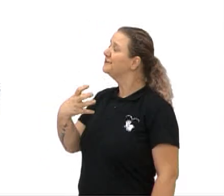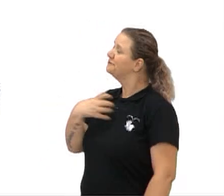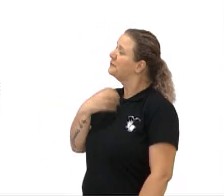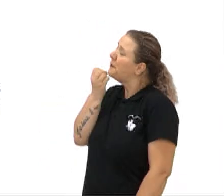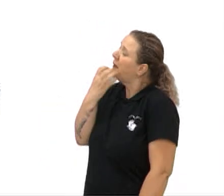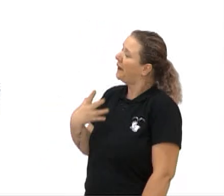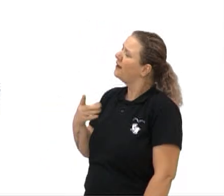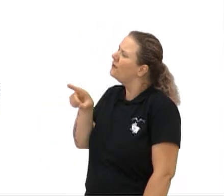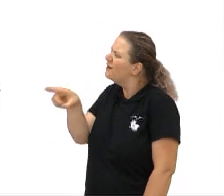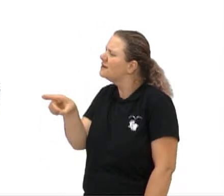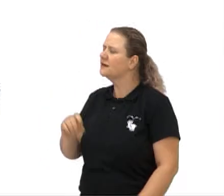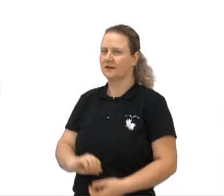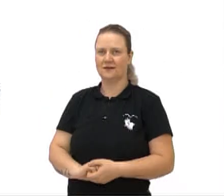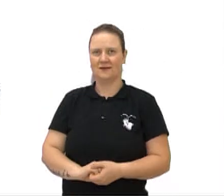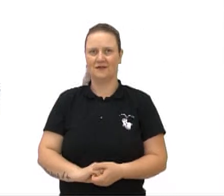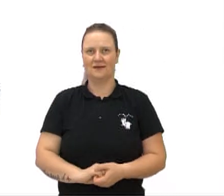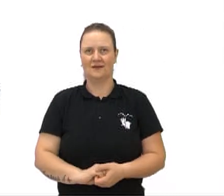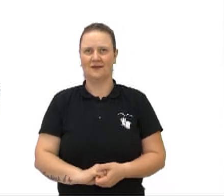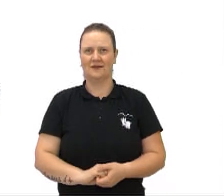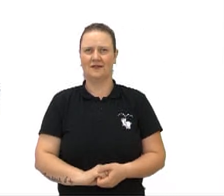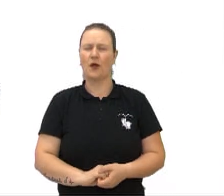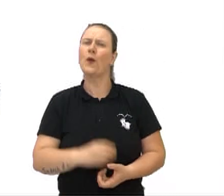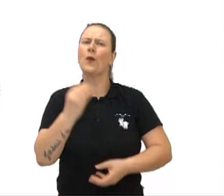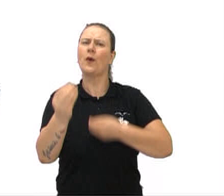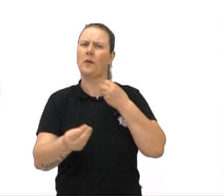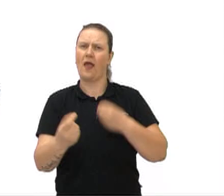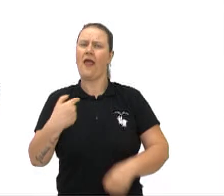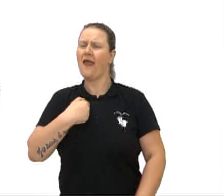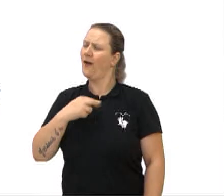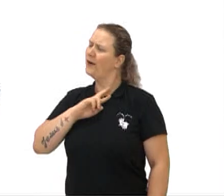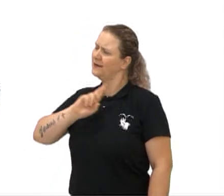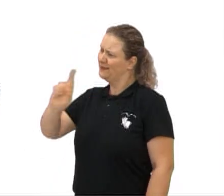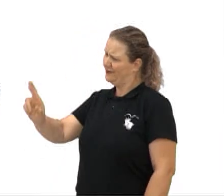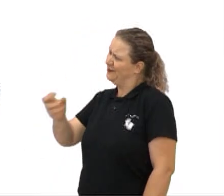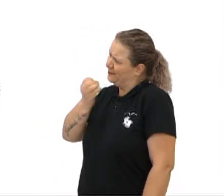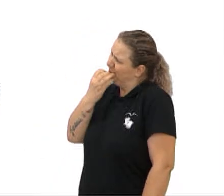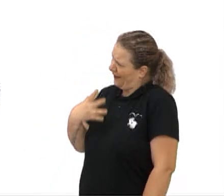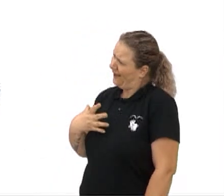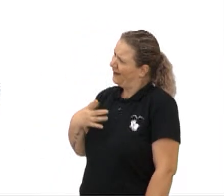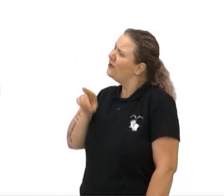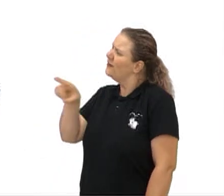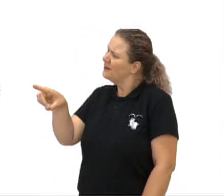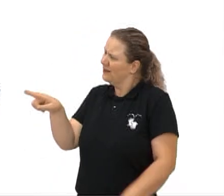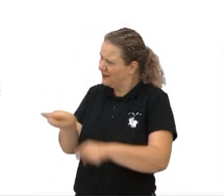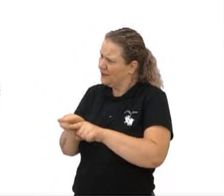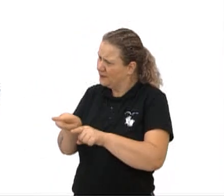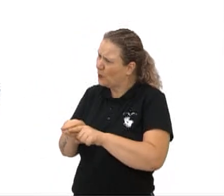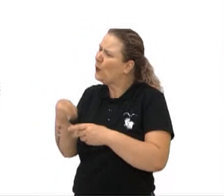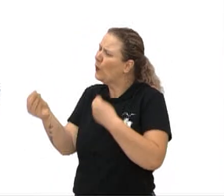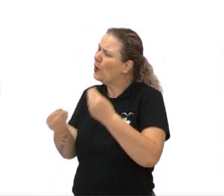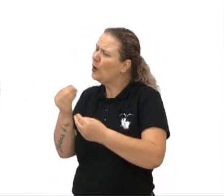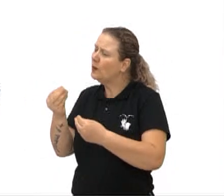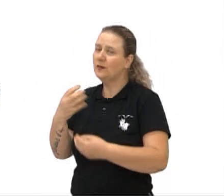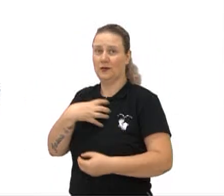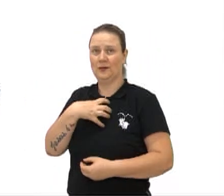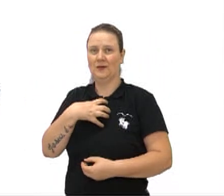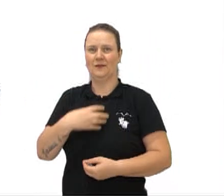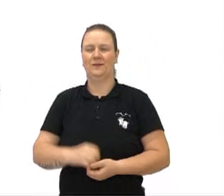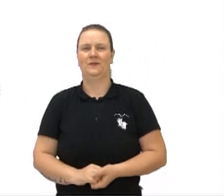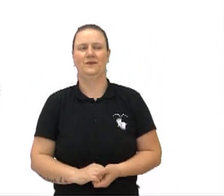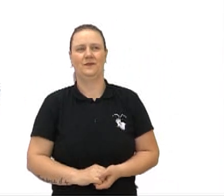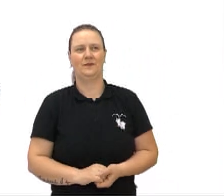tu? Então, como está? A gente responde, estou bem. E você? Agora outra,